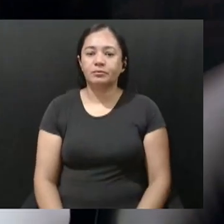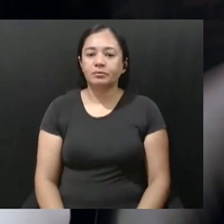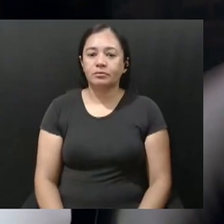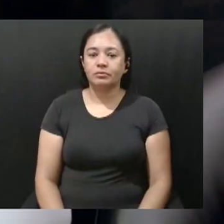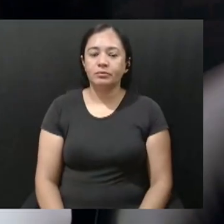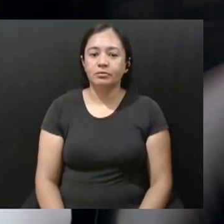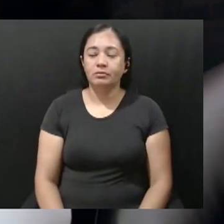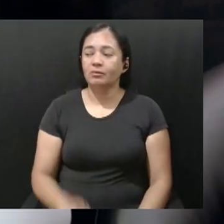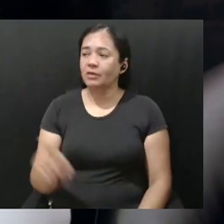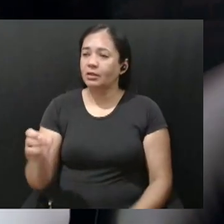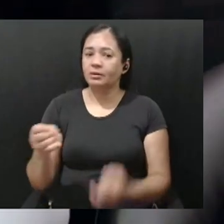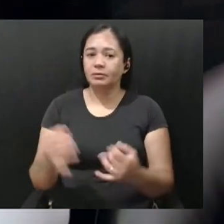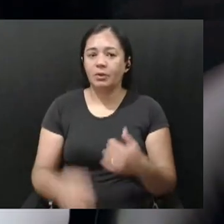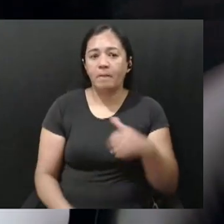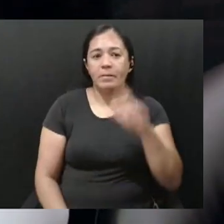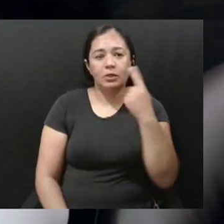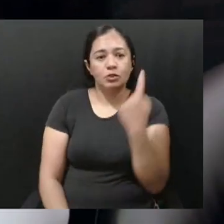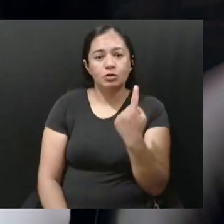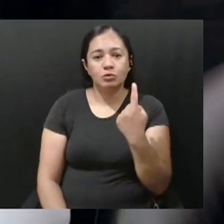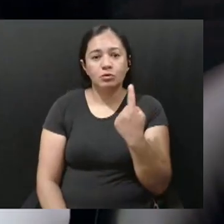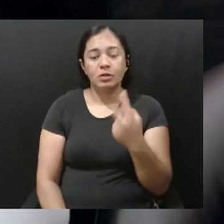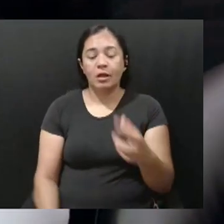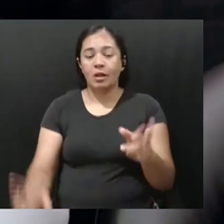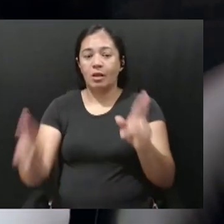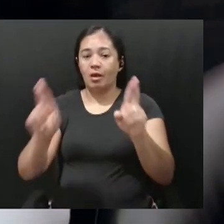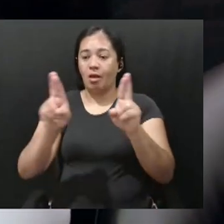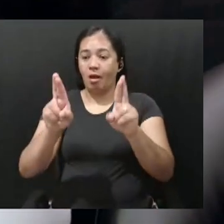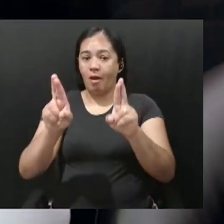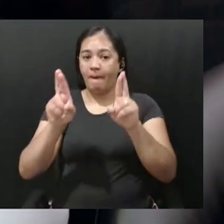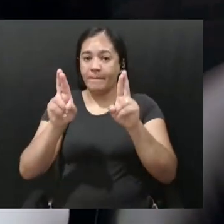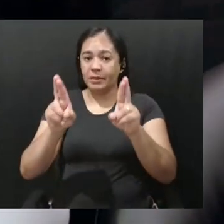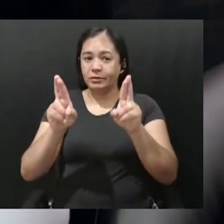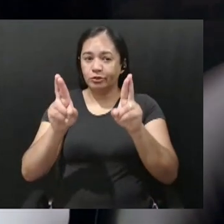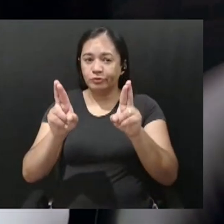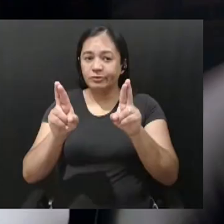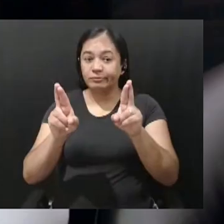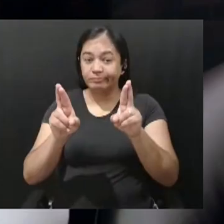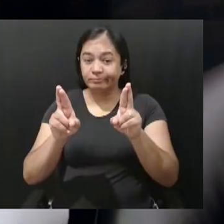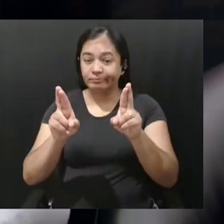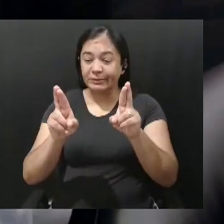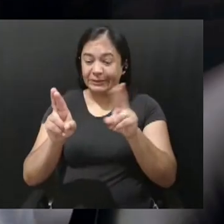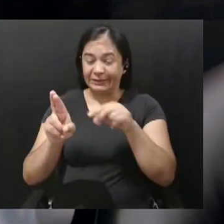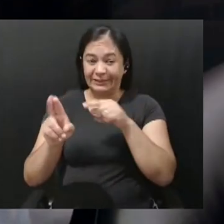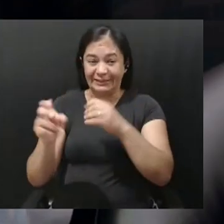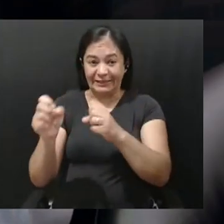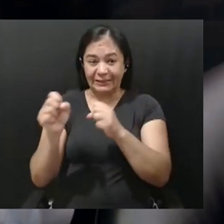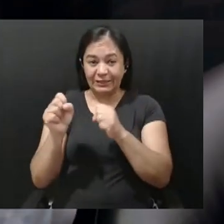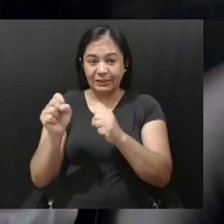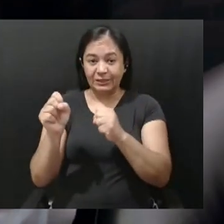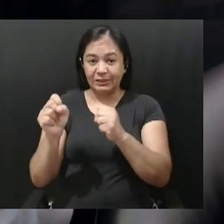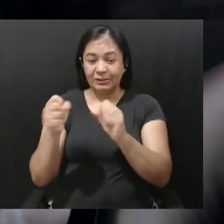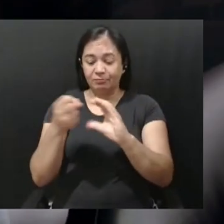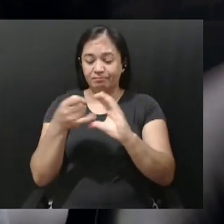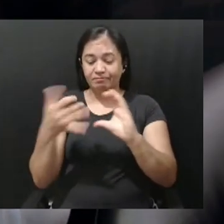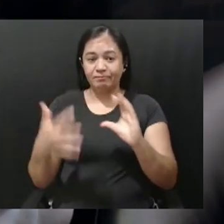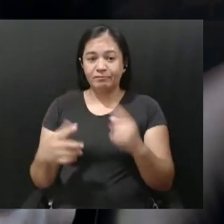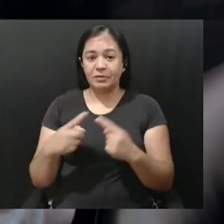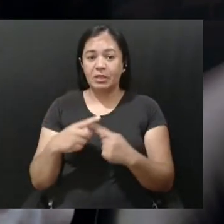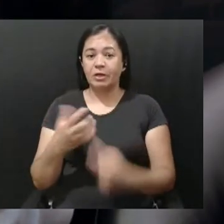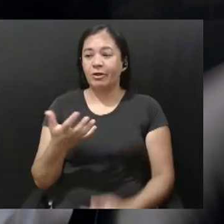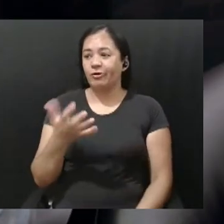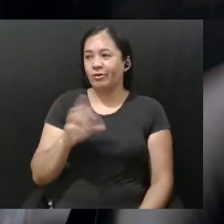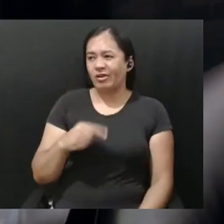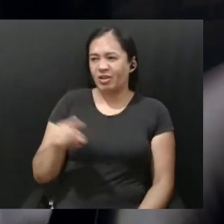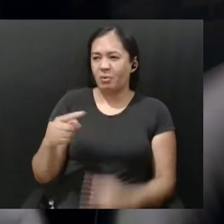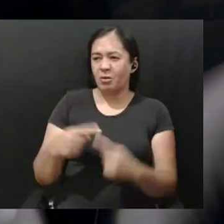coisinha, que é a questão da À expectativa, né. vontade. Então a expectativa, ela traz esse aspecto do tipo assim, né, eu não quero ir porque eu vou ficar tenso, tudo mais,